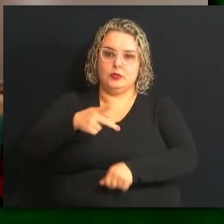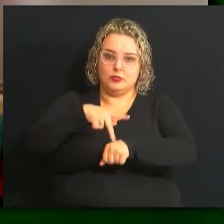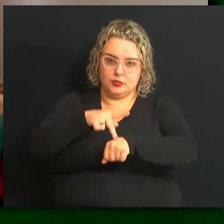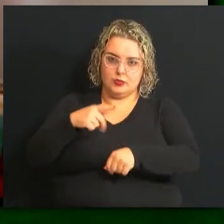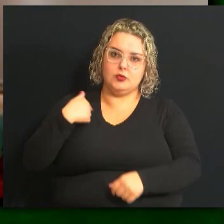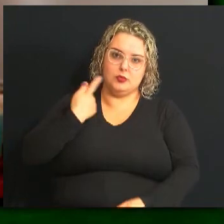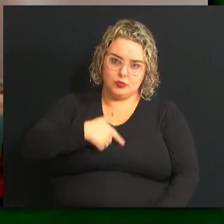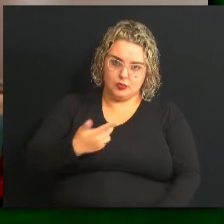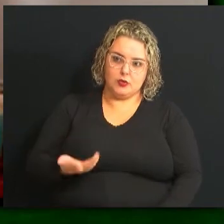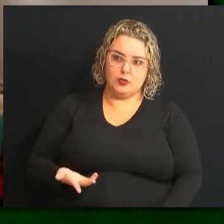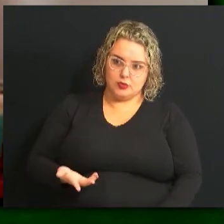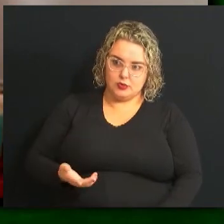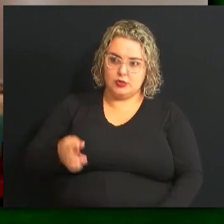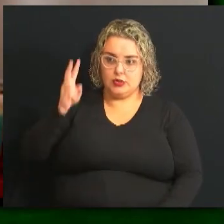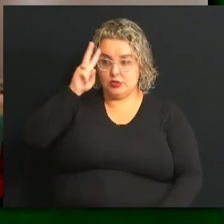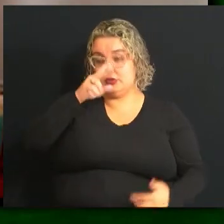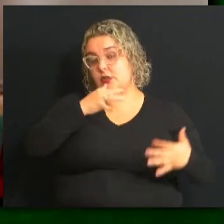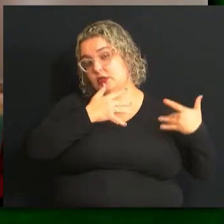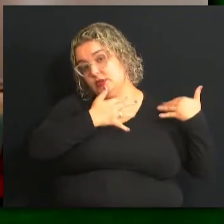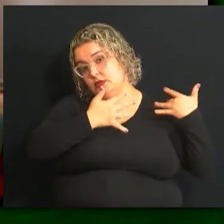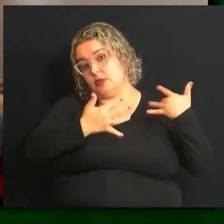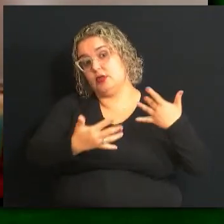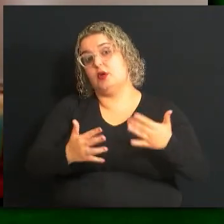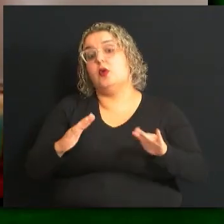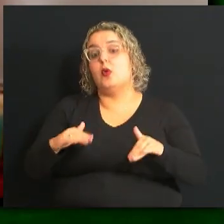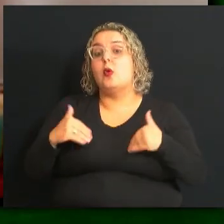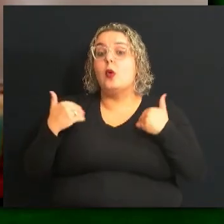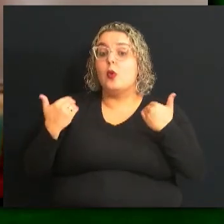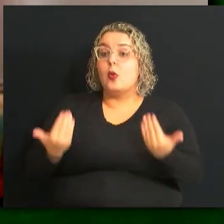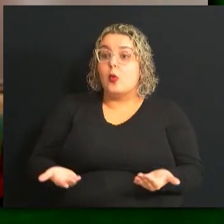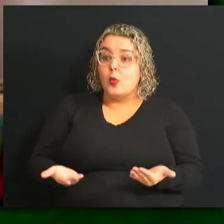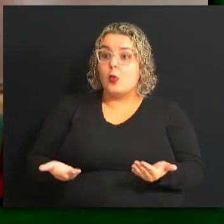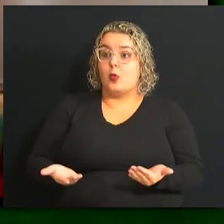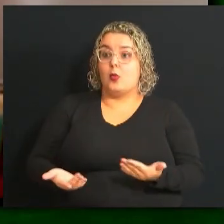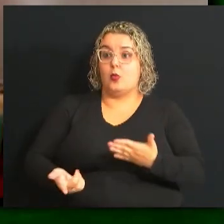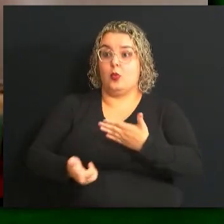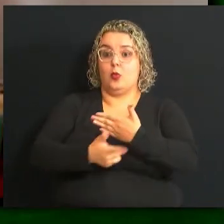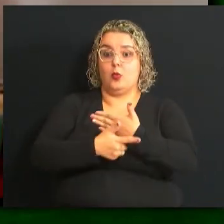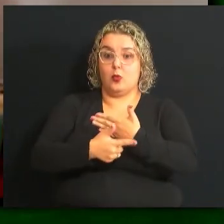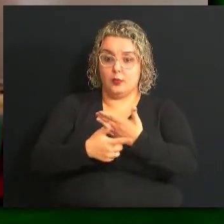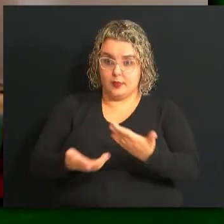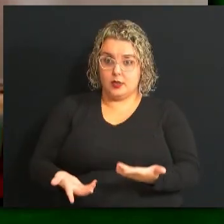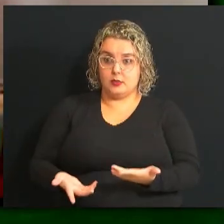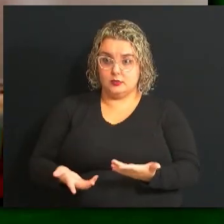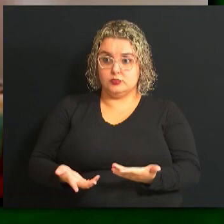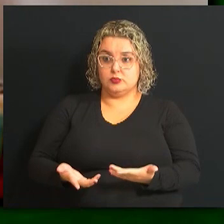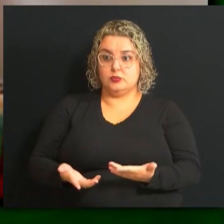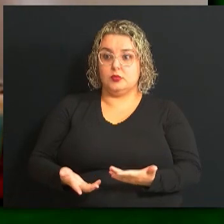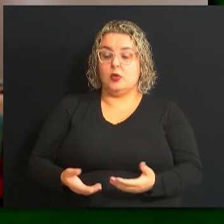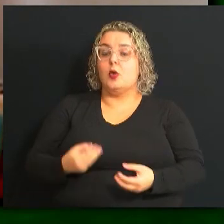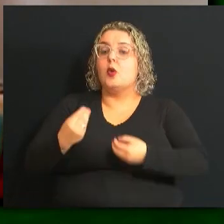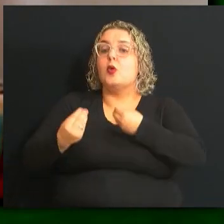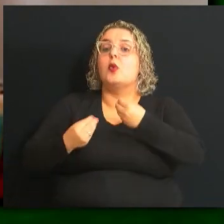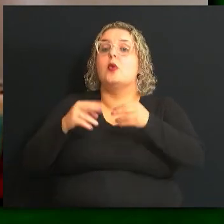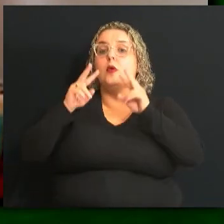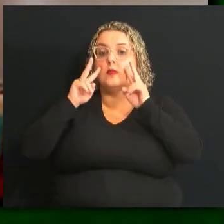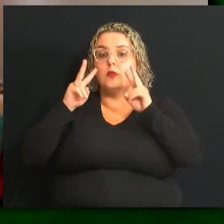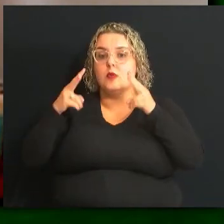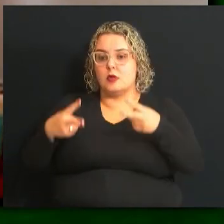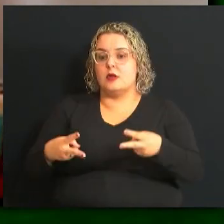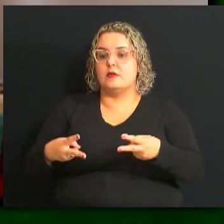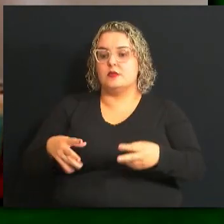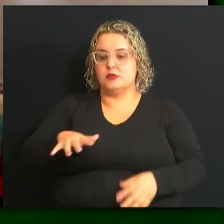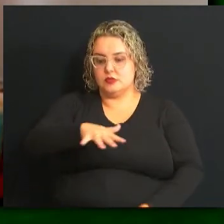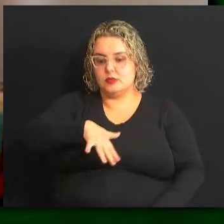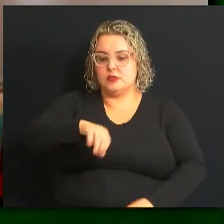né? Historicamente, qual que é o papel dele, como é que ele é visto na sociedade,